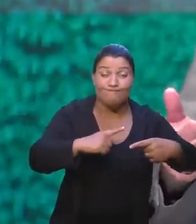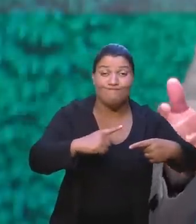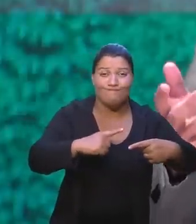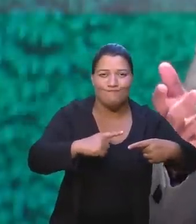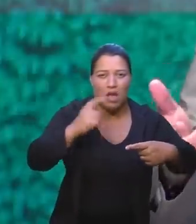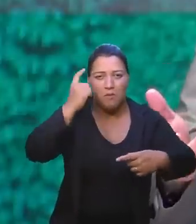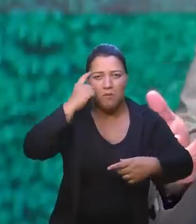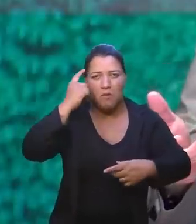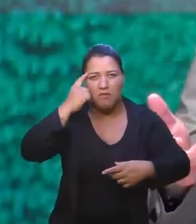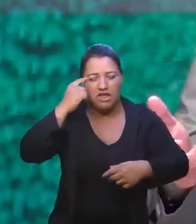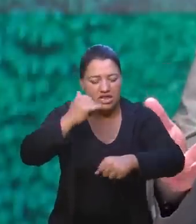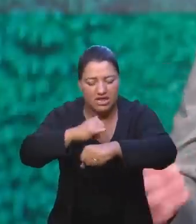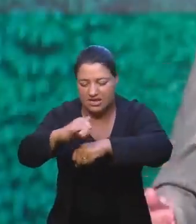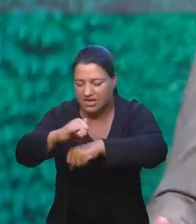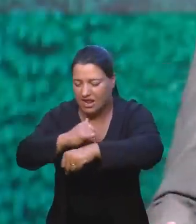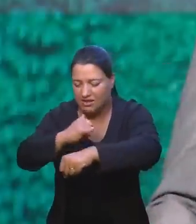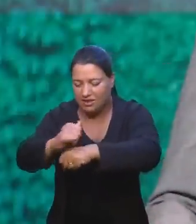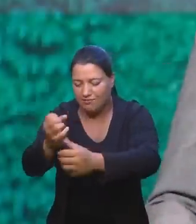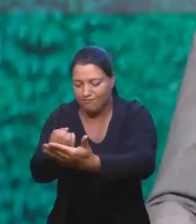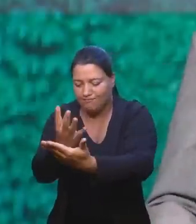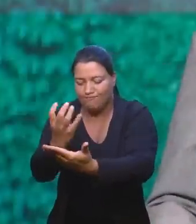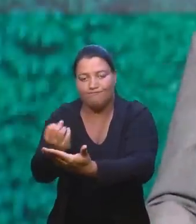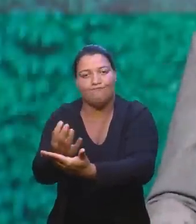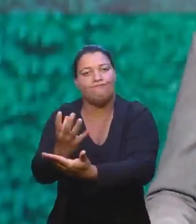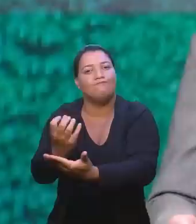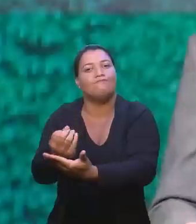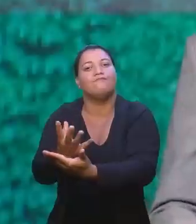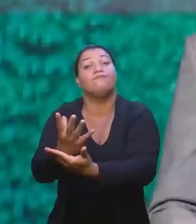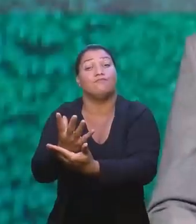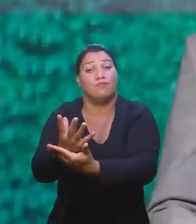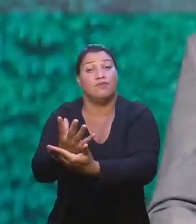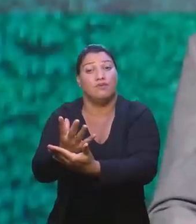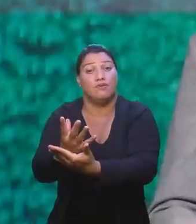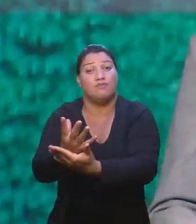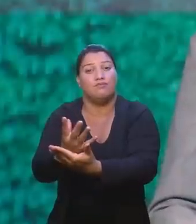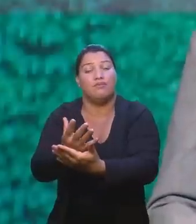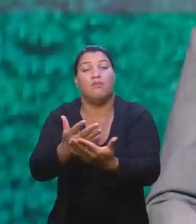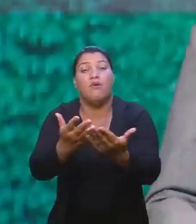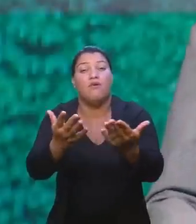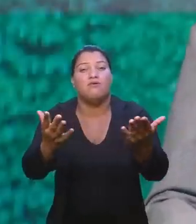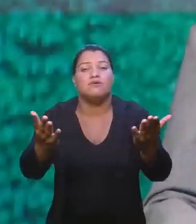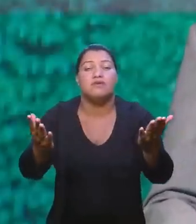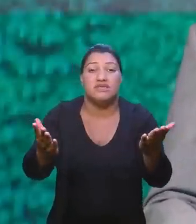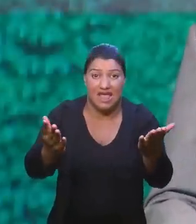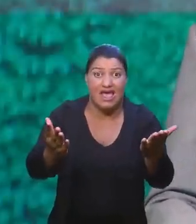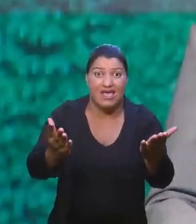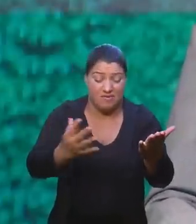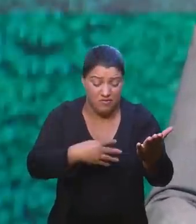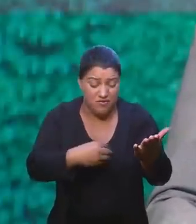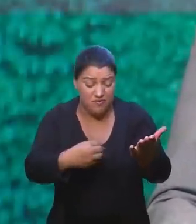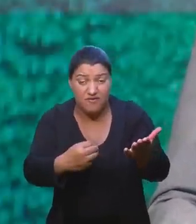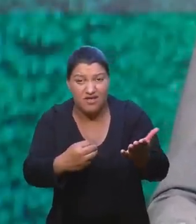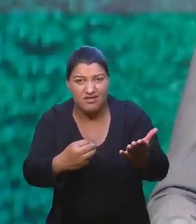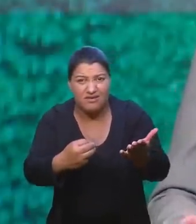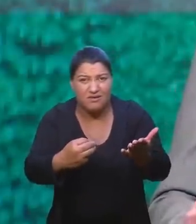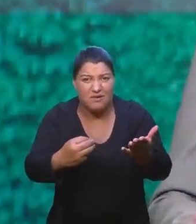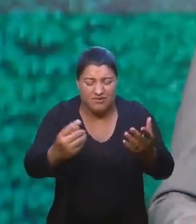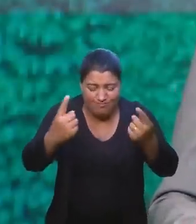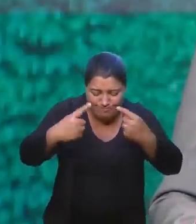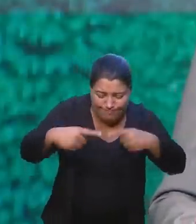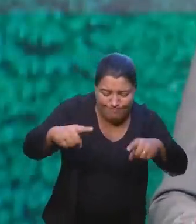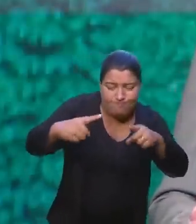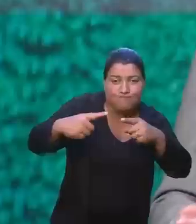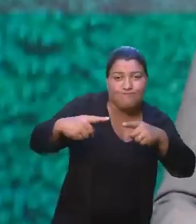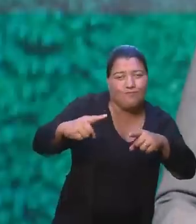Vamos pensar nos recursos da doutrina e do Evangelho. Meus filhos, estas perseguições, como tantas